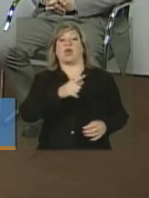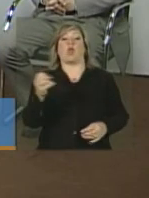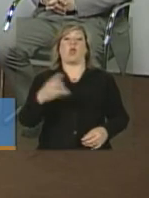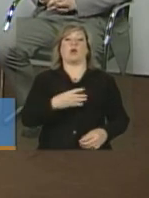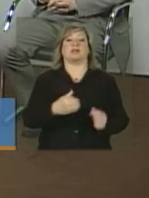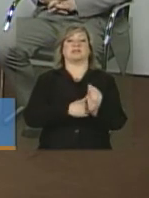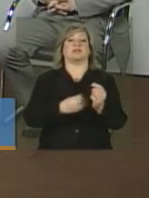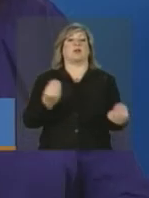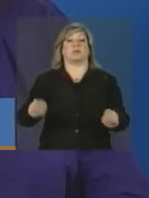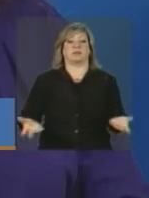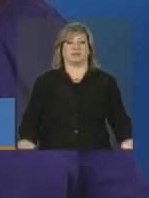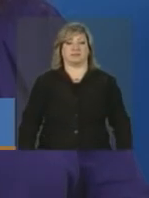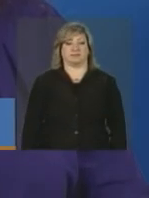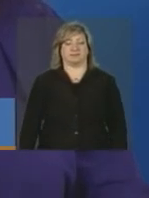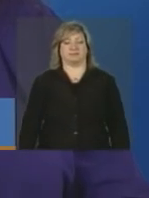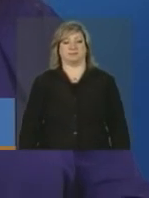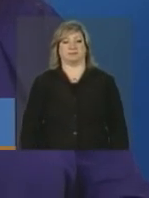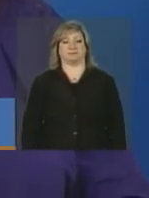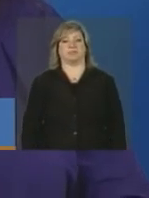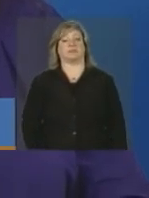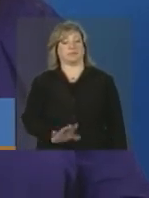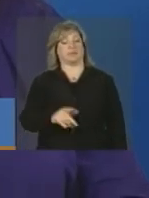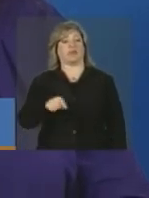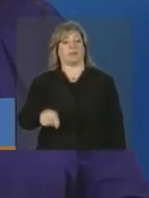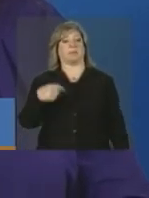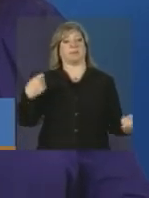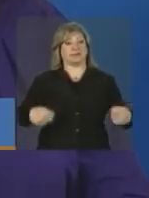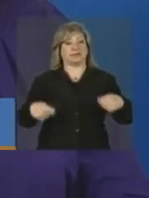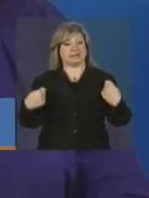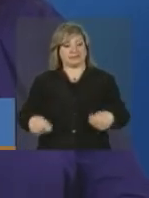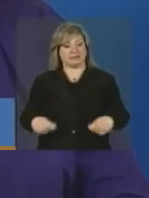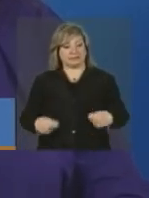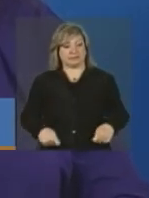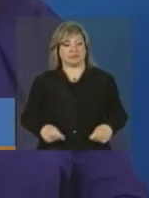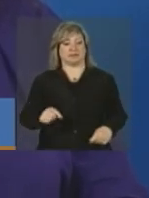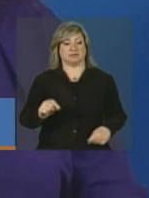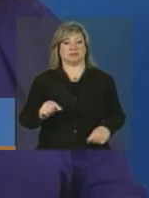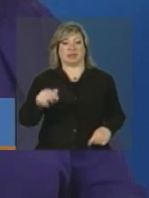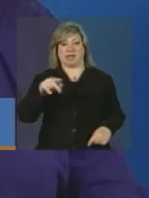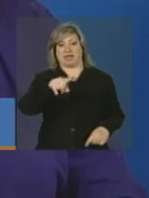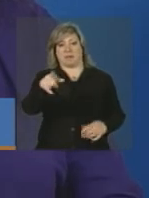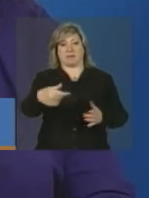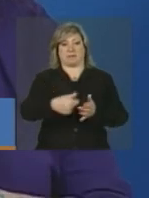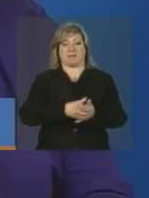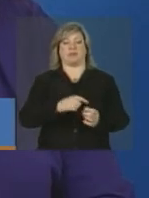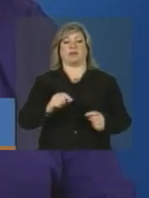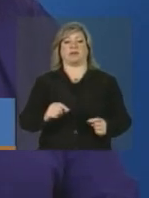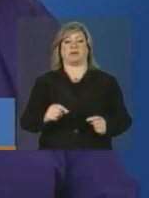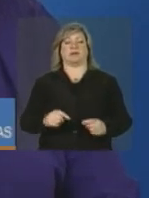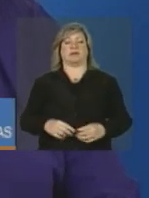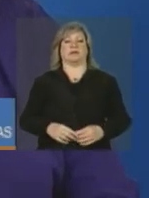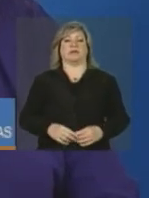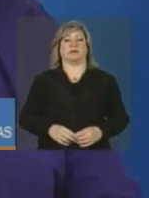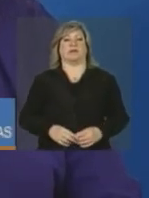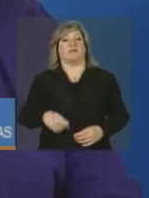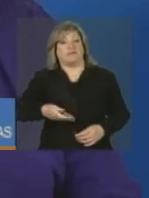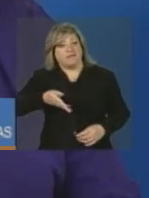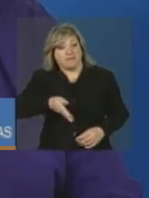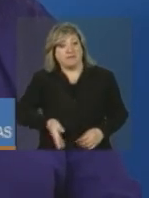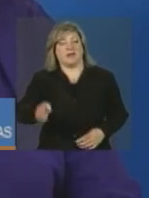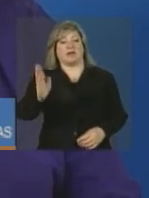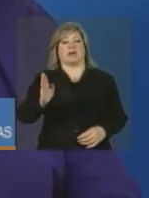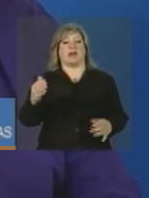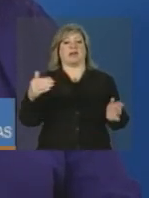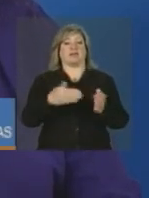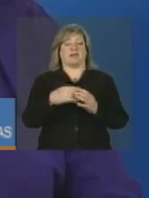senha? Bom, você deve, a quem perguntou, você deve ir até